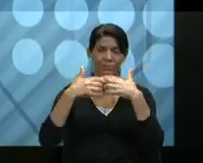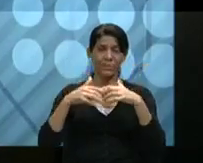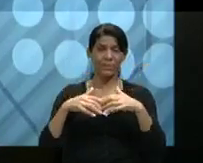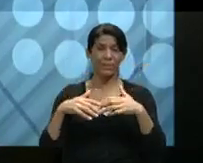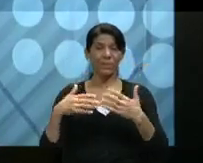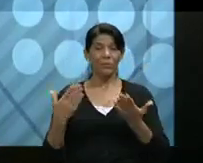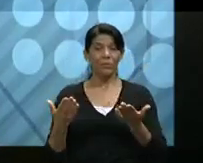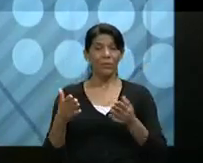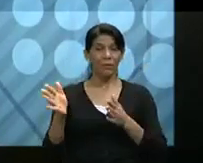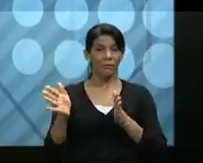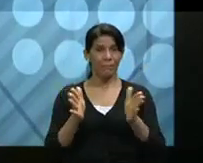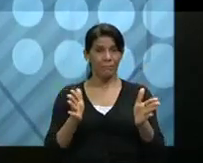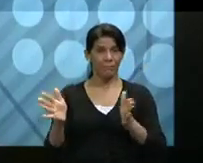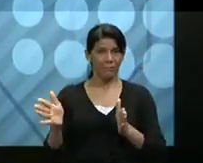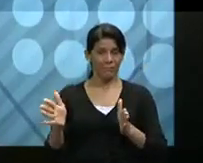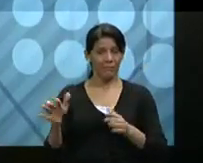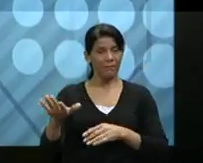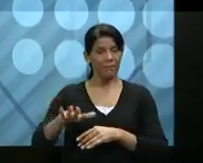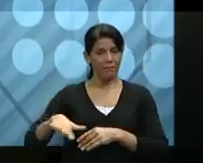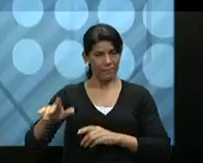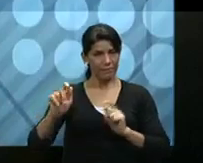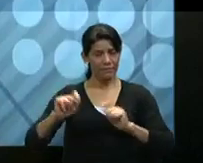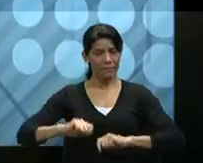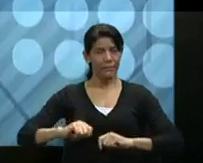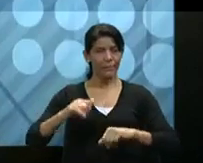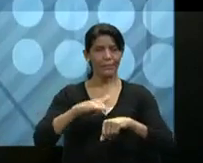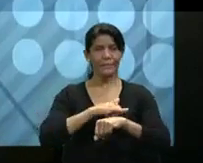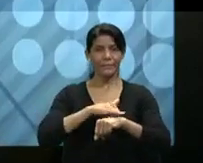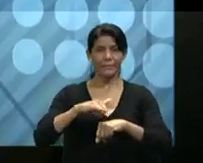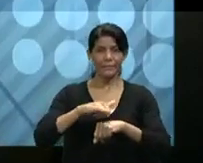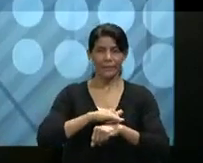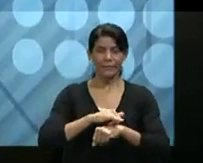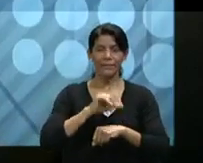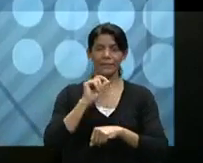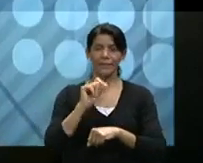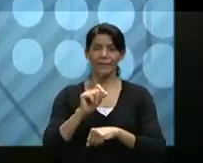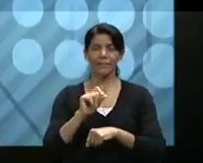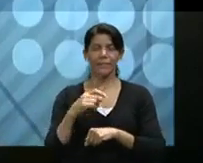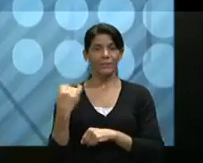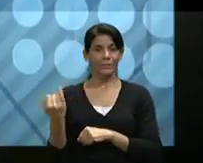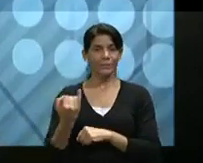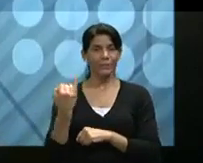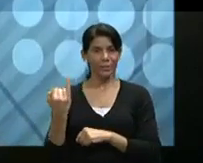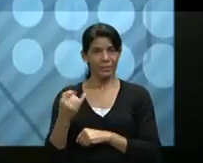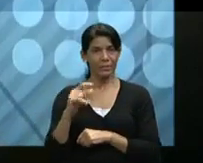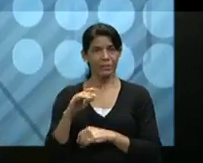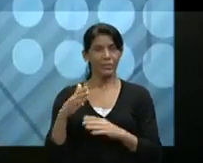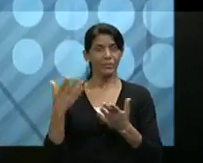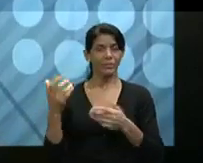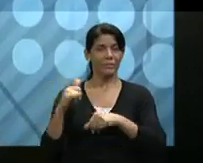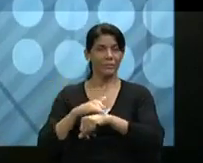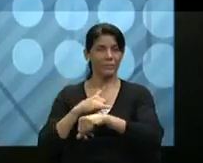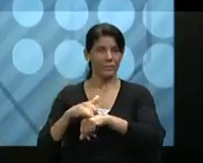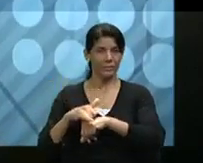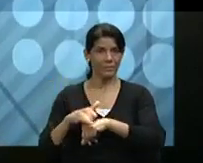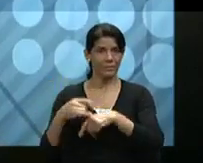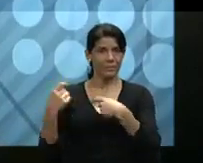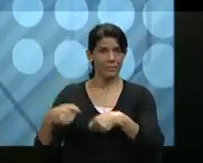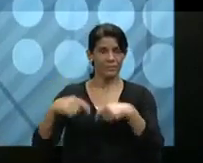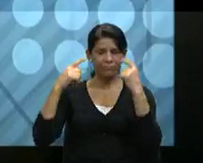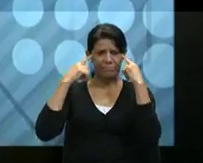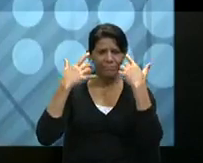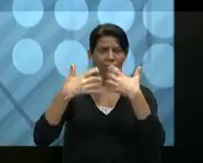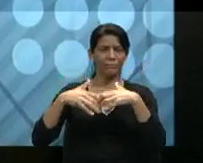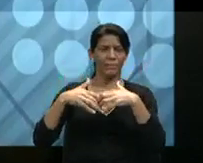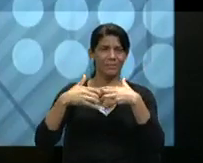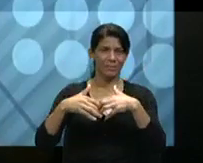quais áreas a atuação é possível, quais estratégias são mais interessantes e quais estratégias devem ser pensadas